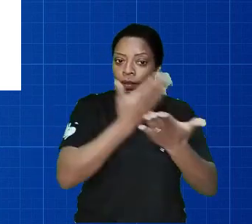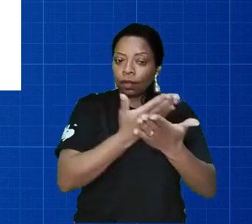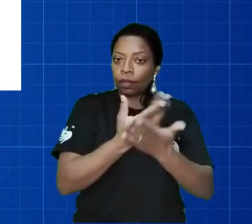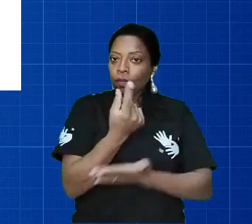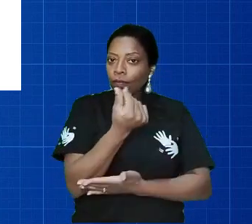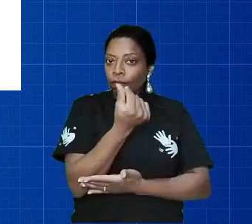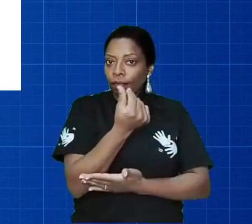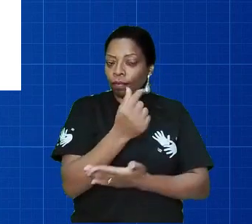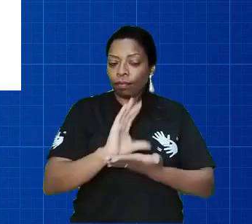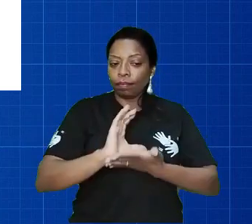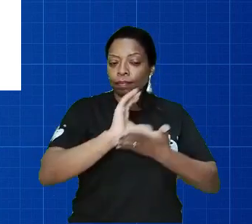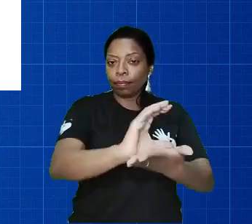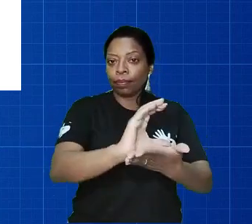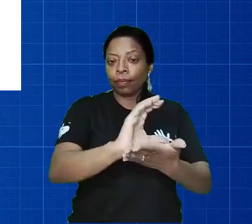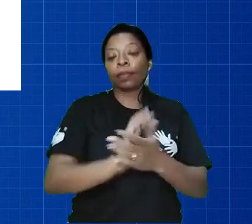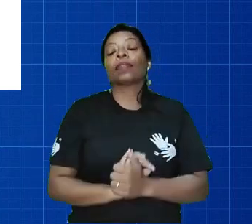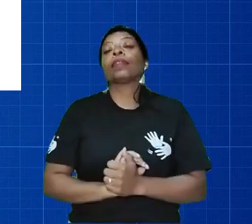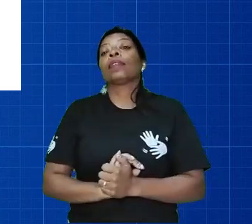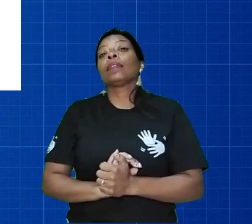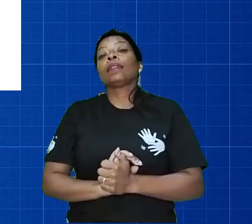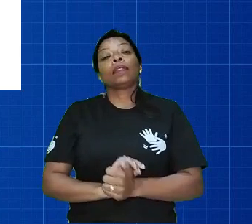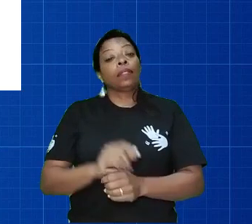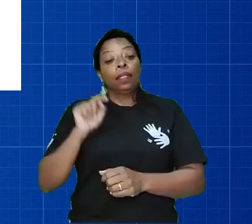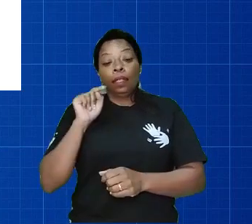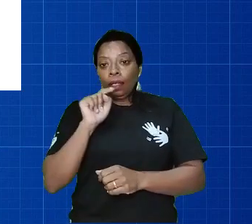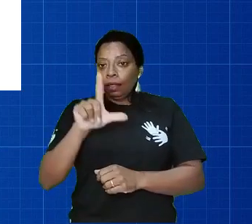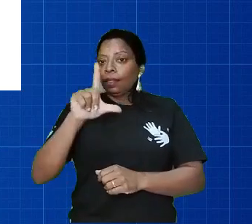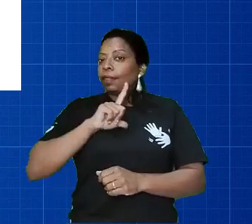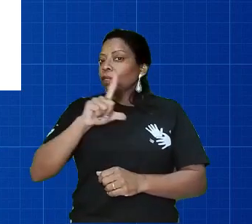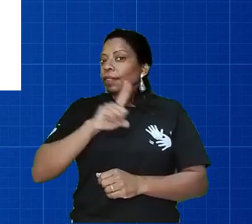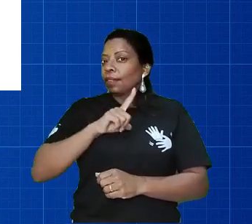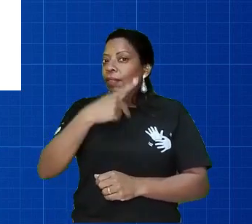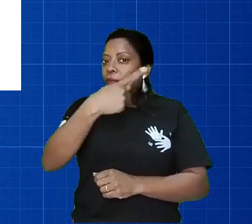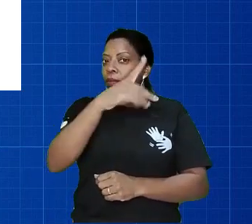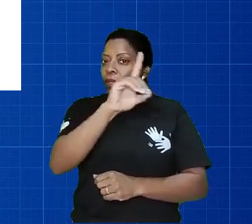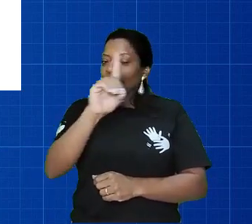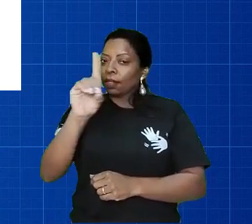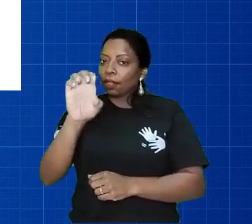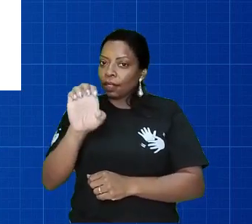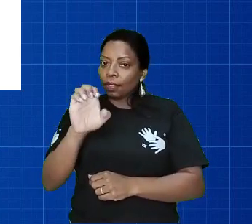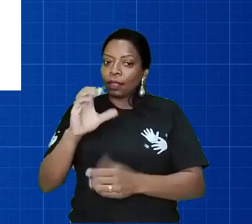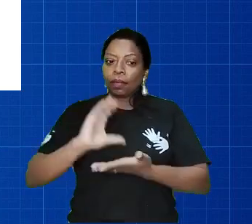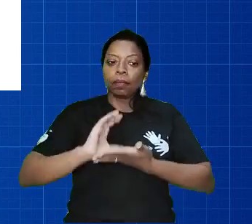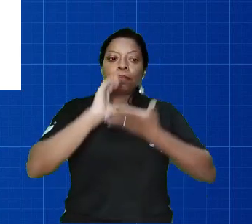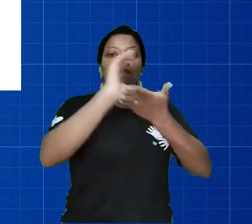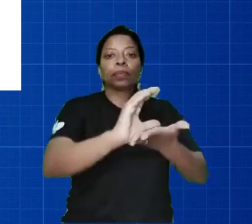Escola. Este sim envolve a destinação de recursos diretamente para as escolas.